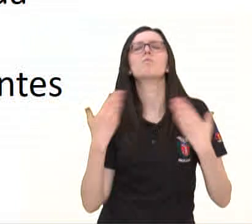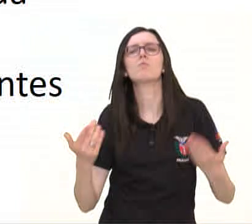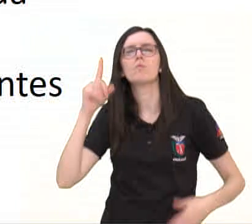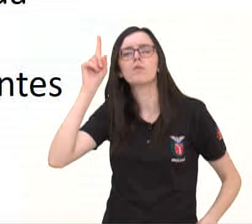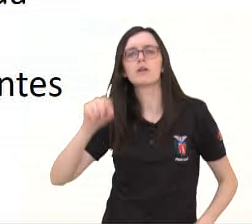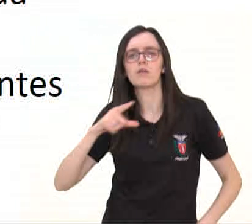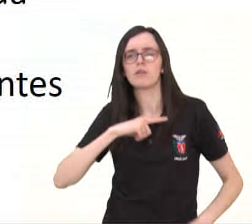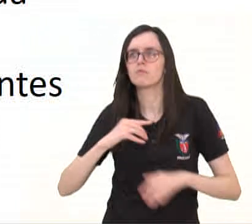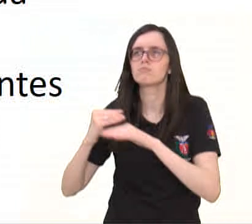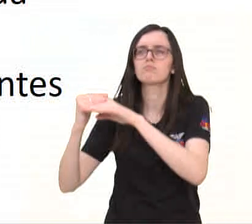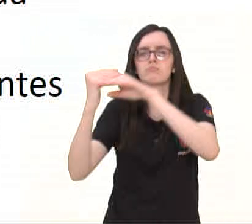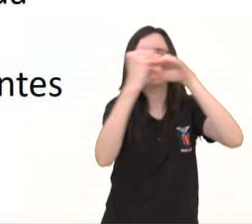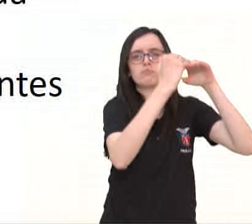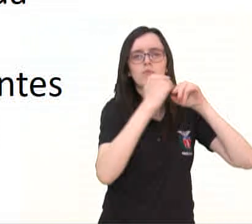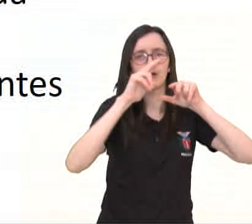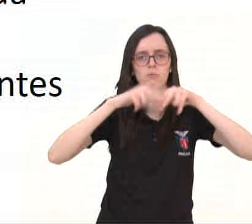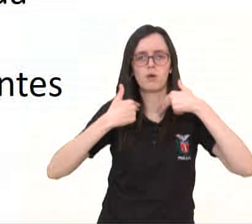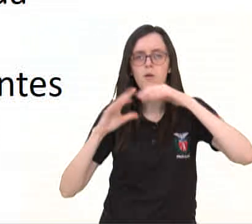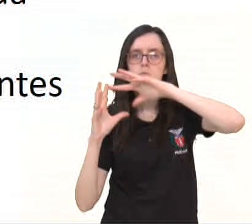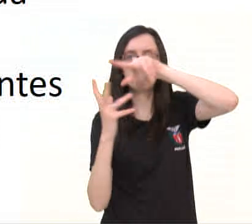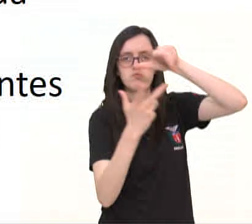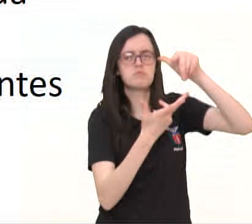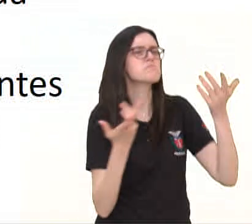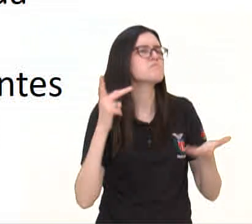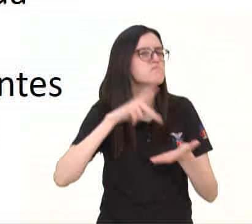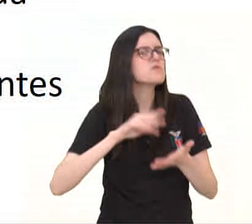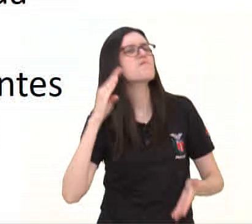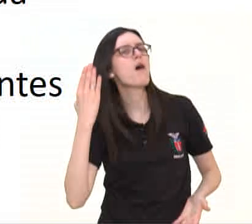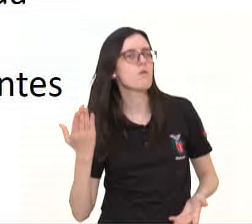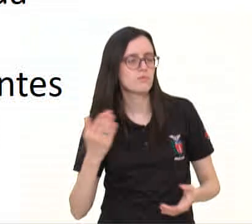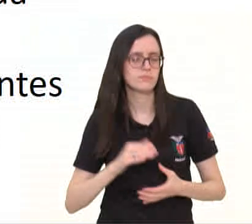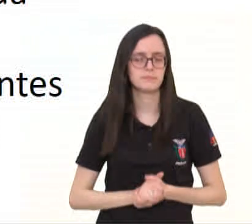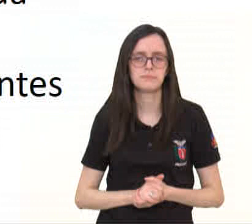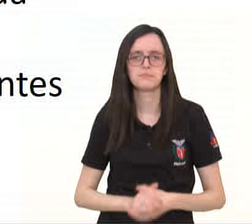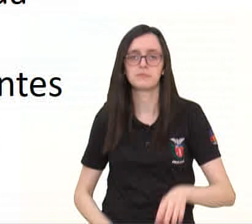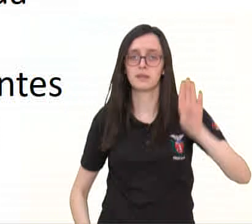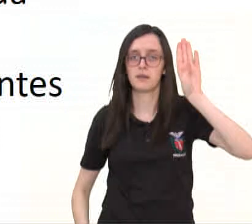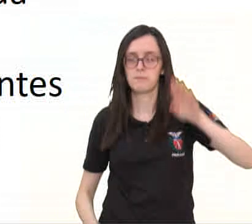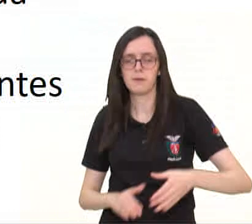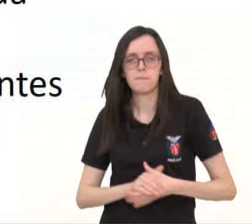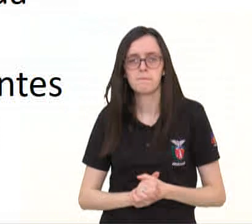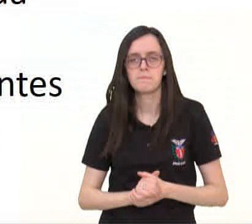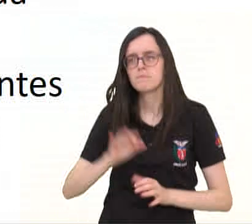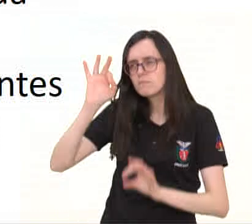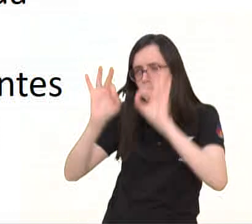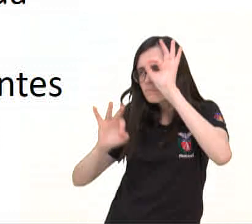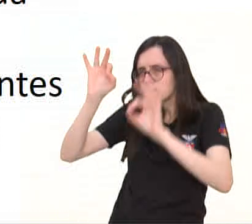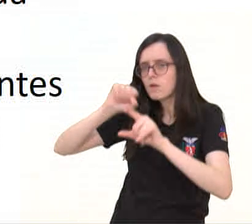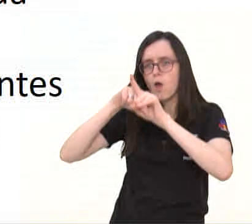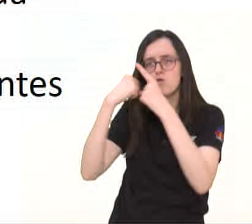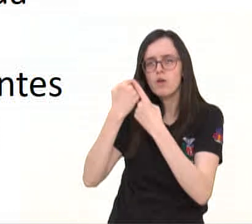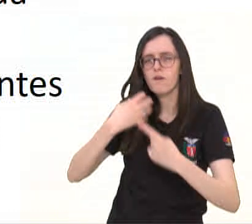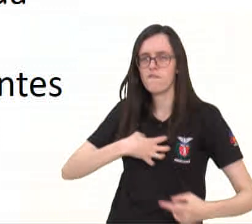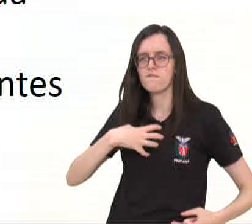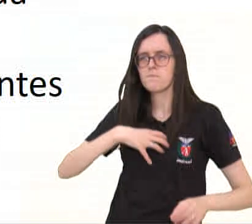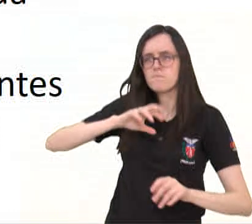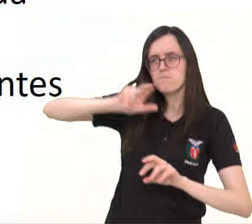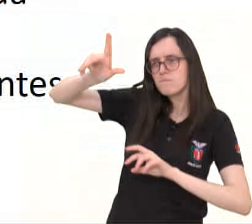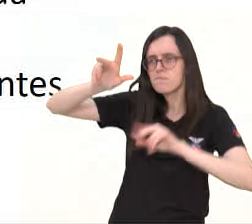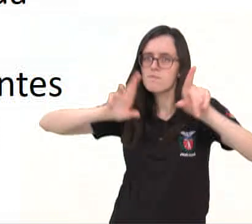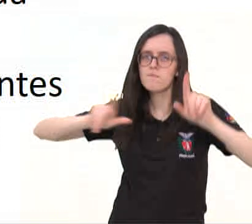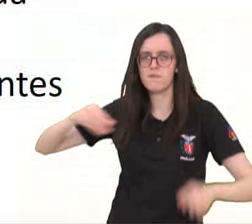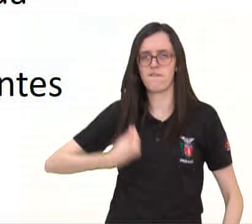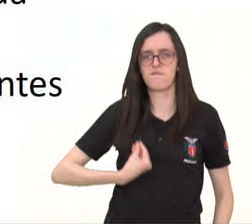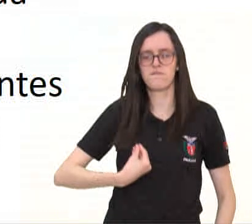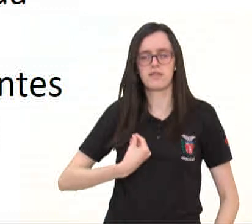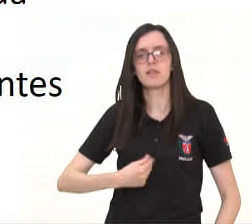pela globalização. Verdadeiro ou falso? B. A organização social e os diferentes modos de vida dos